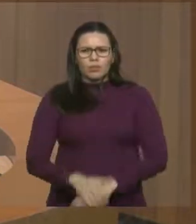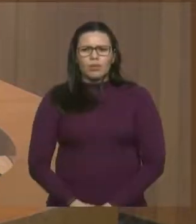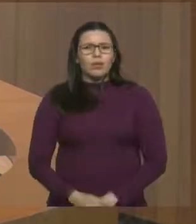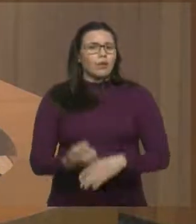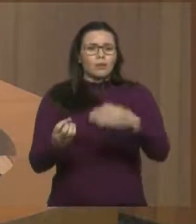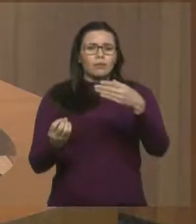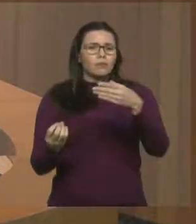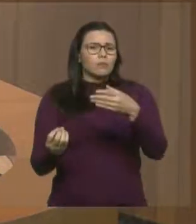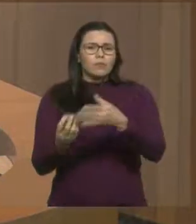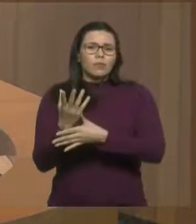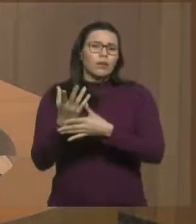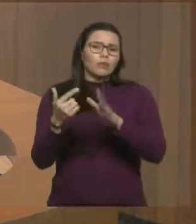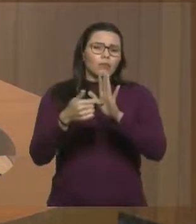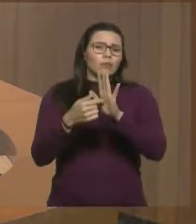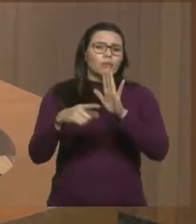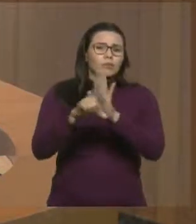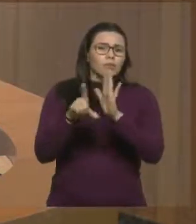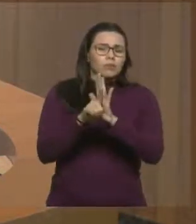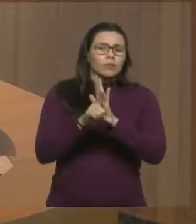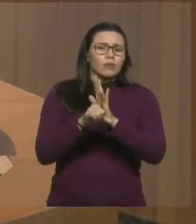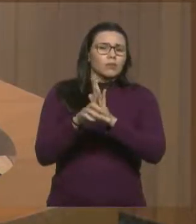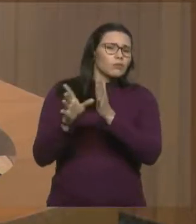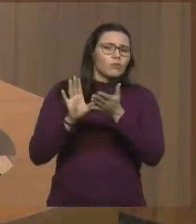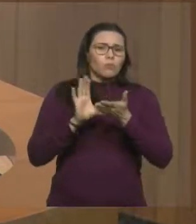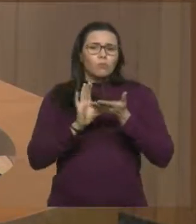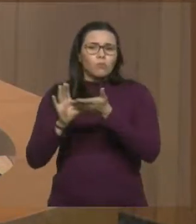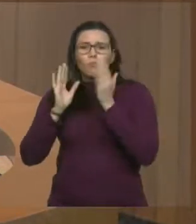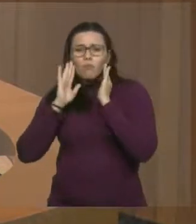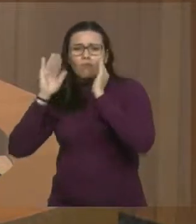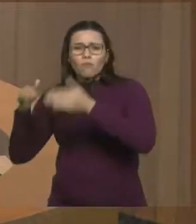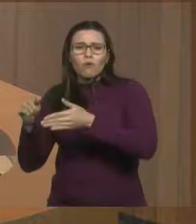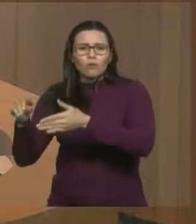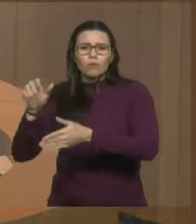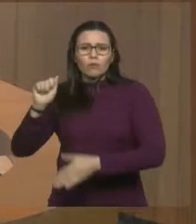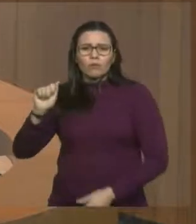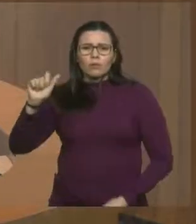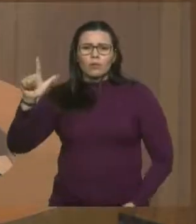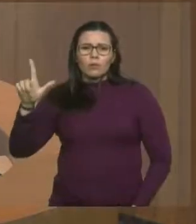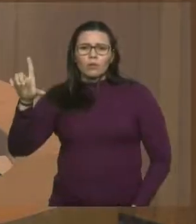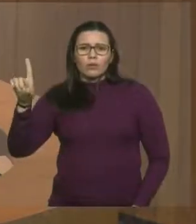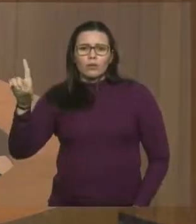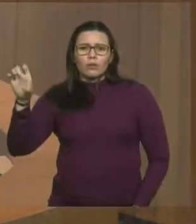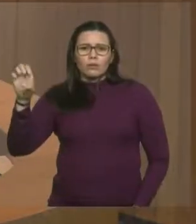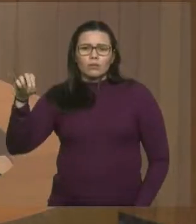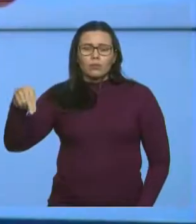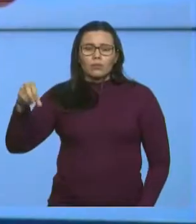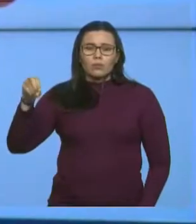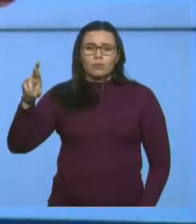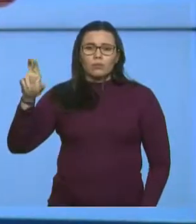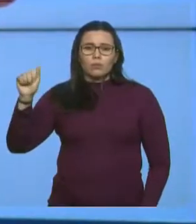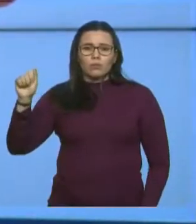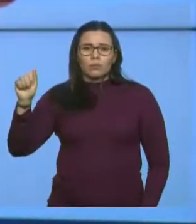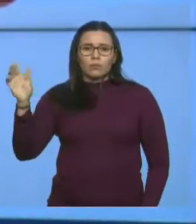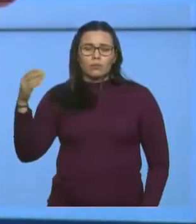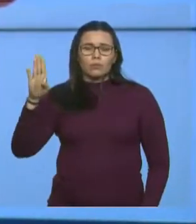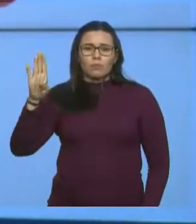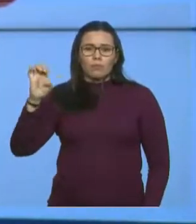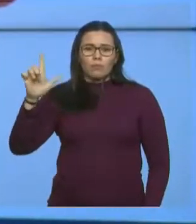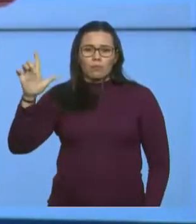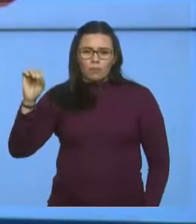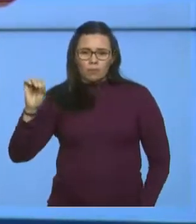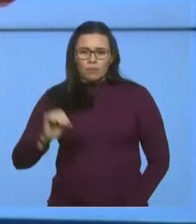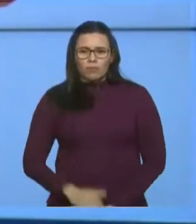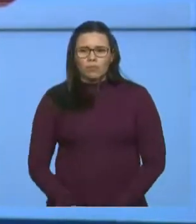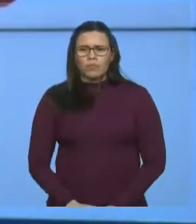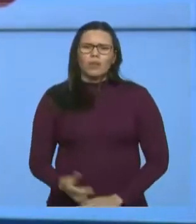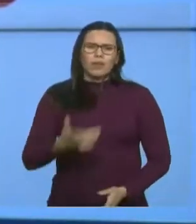Abelo. O que se passa, se você for ver, toda vez é isso, porque quando tem um problema na instituição Aldenor Abelo, os recursos do